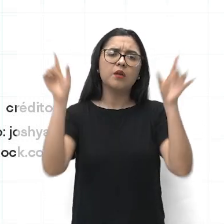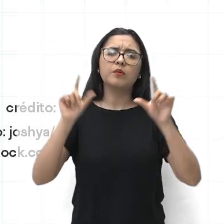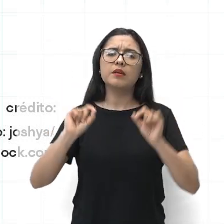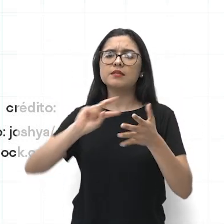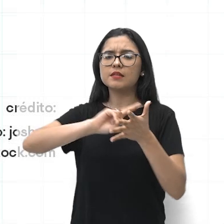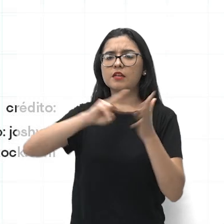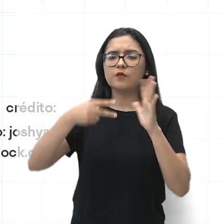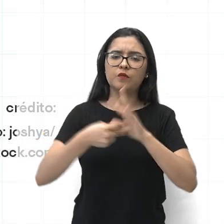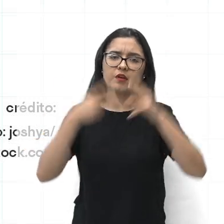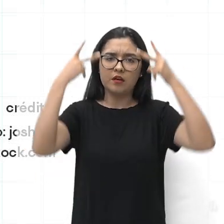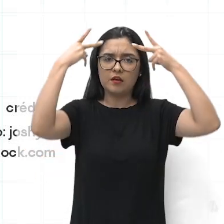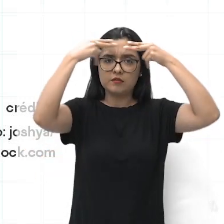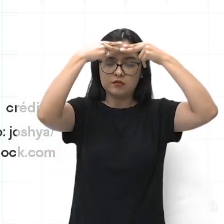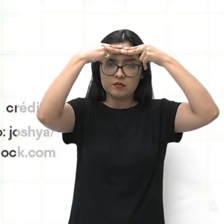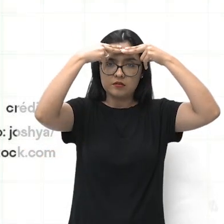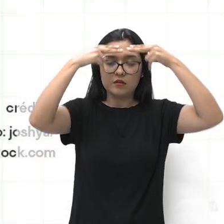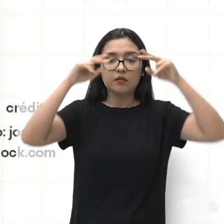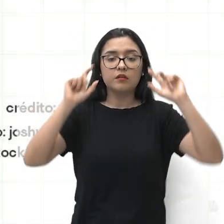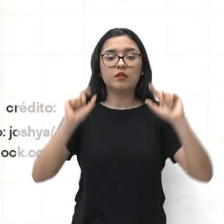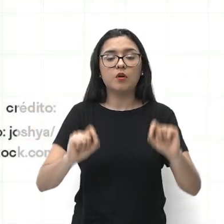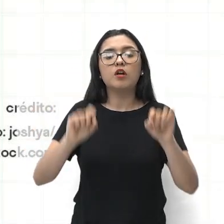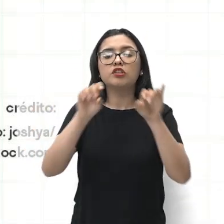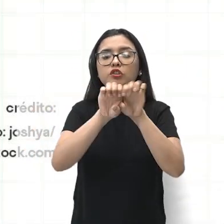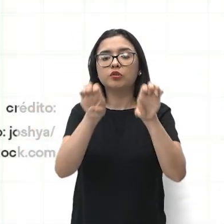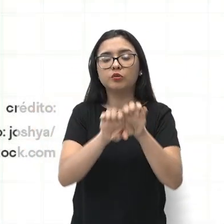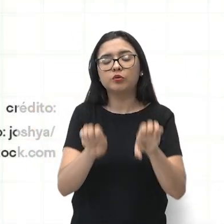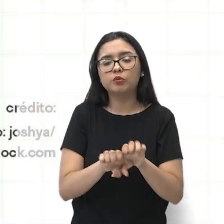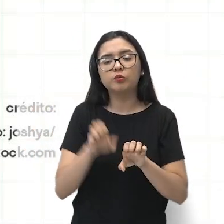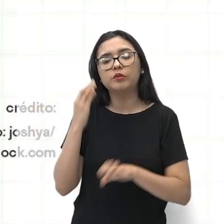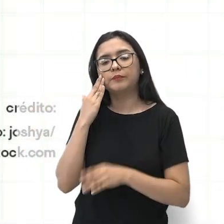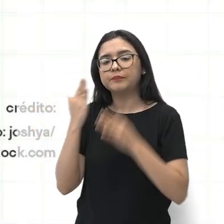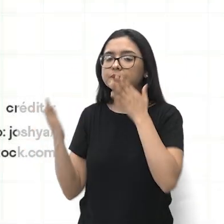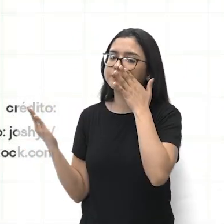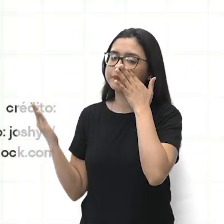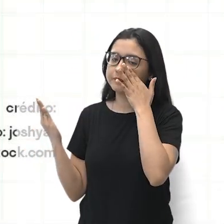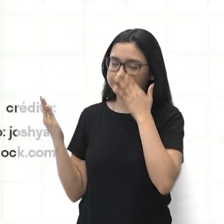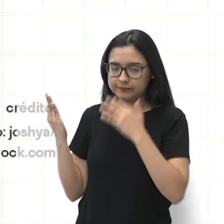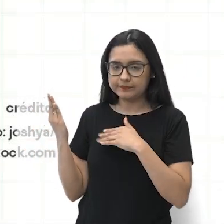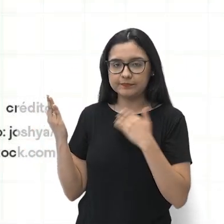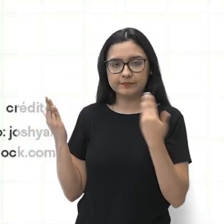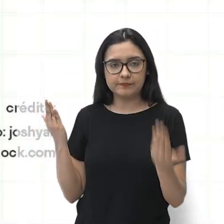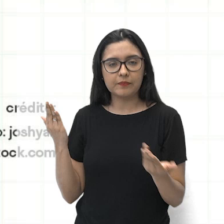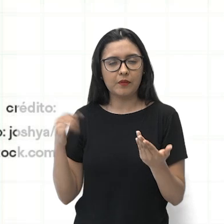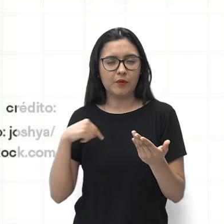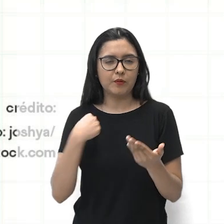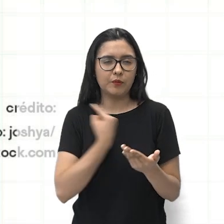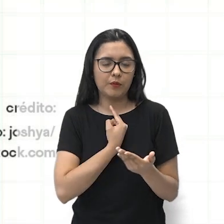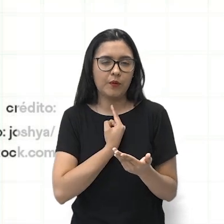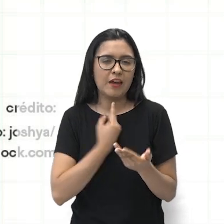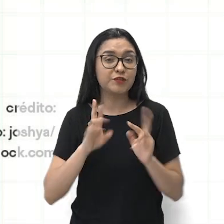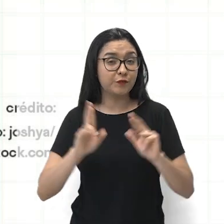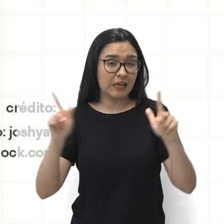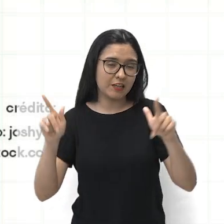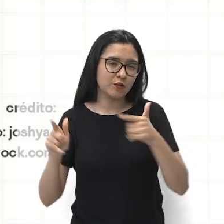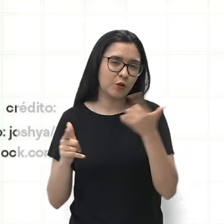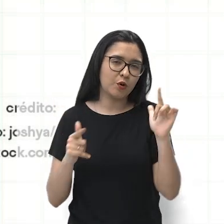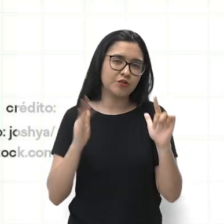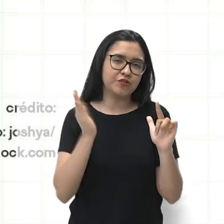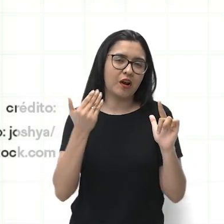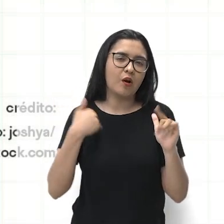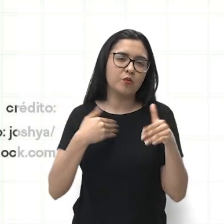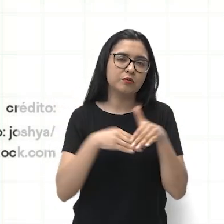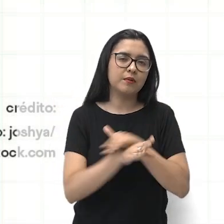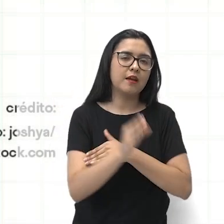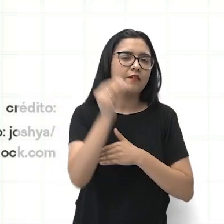peculiar, diferente dos demais sistemas que a gente está acostumado a ver com células,